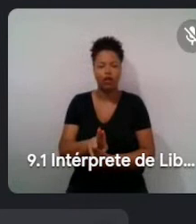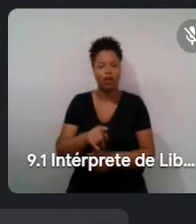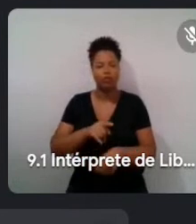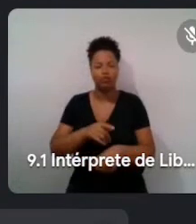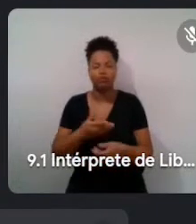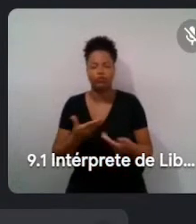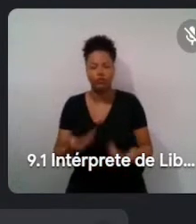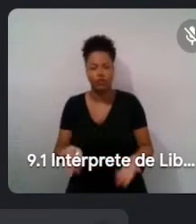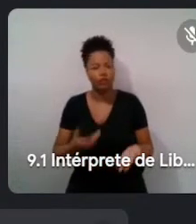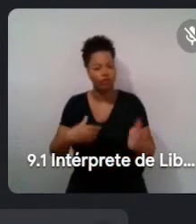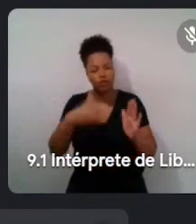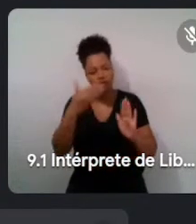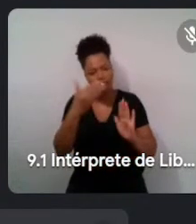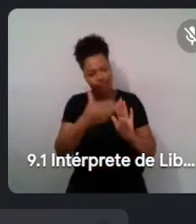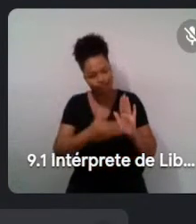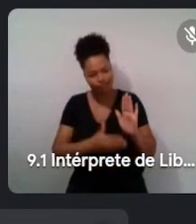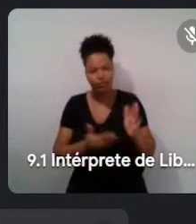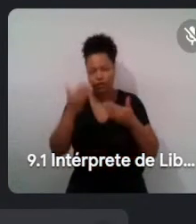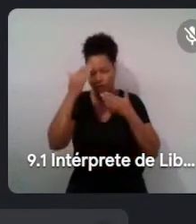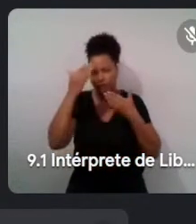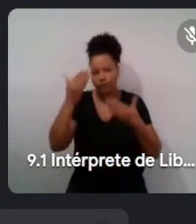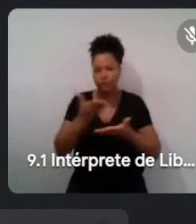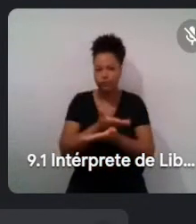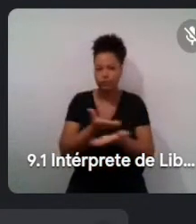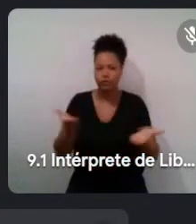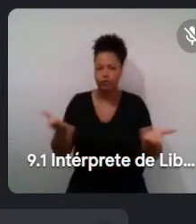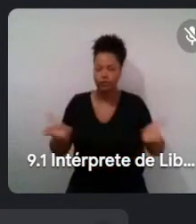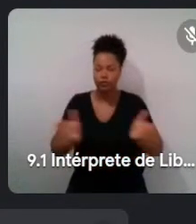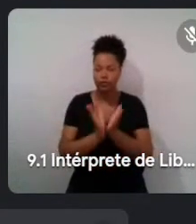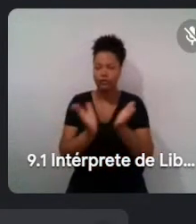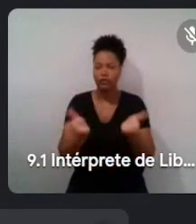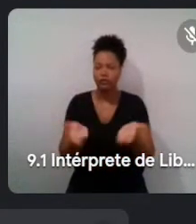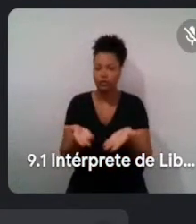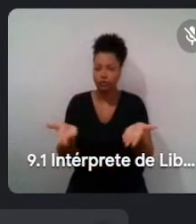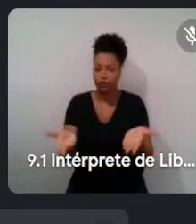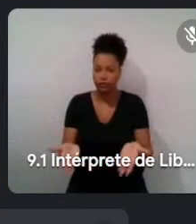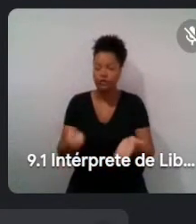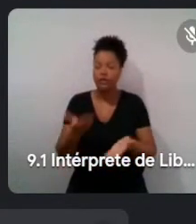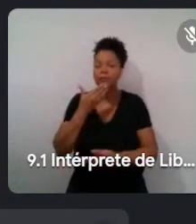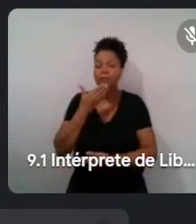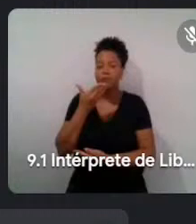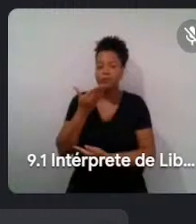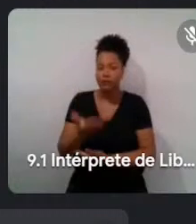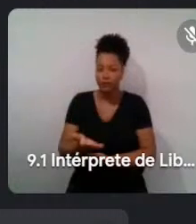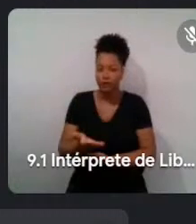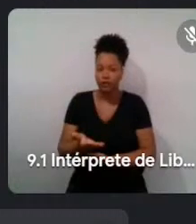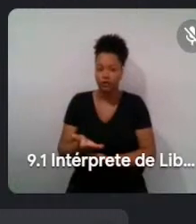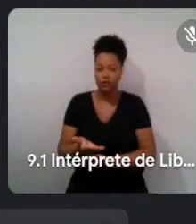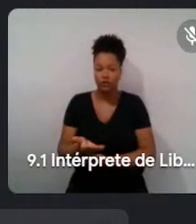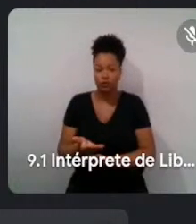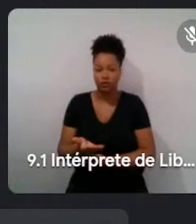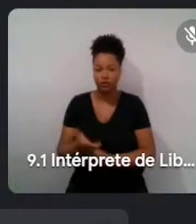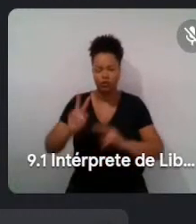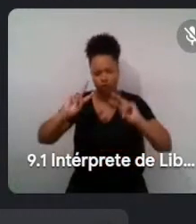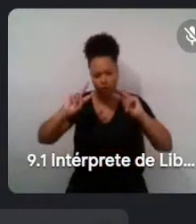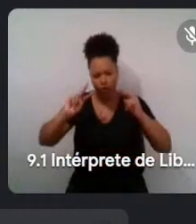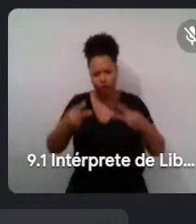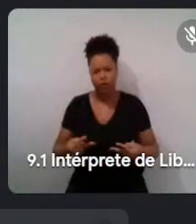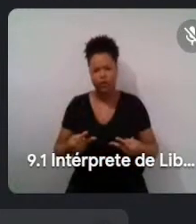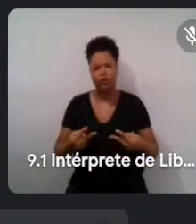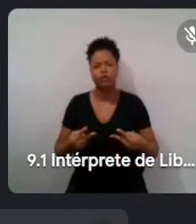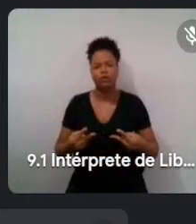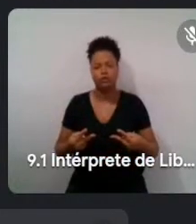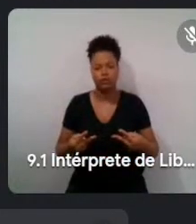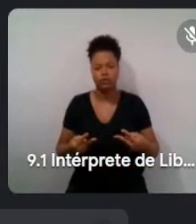as razões. Agradeço, Vossa Excelência, aos demais membros dessa corte e peço o conhecimento e provimento do